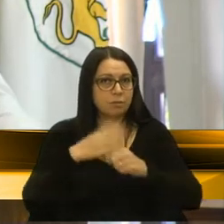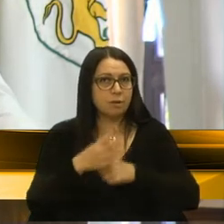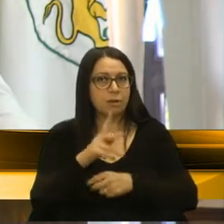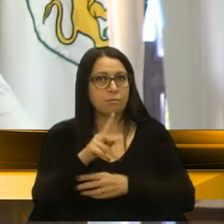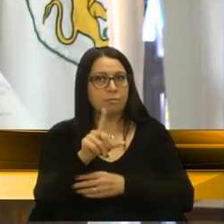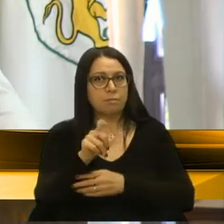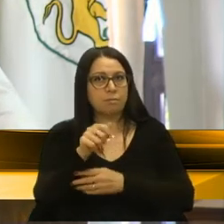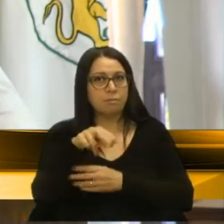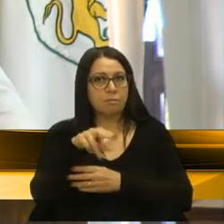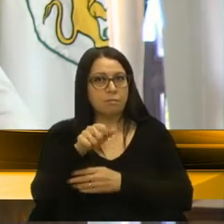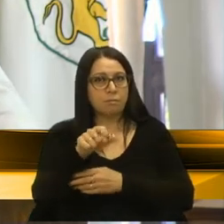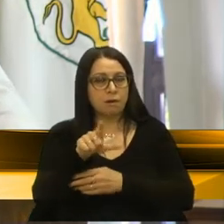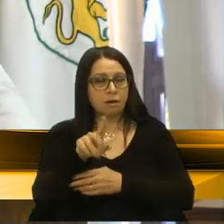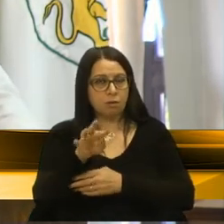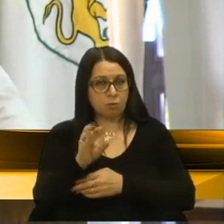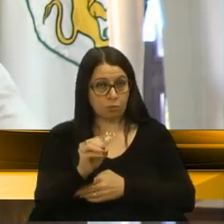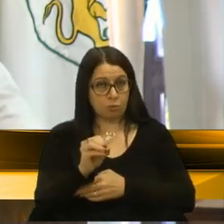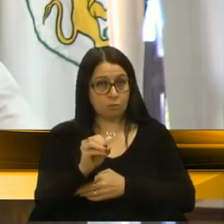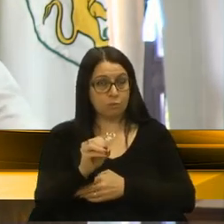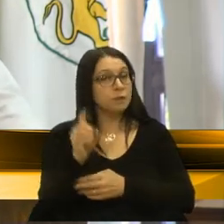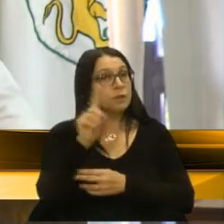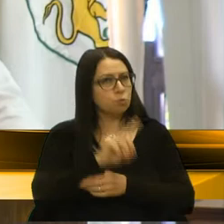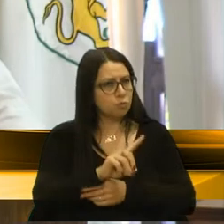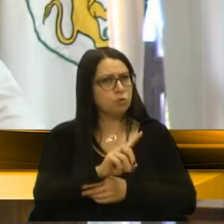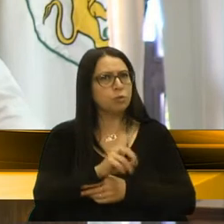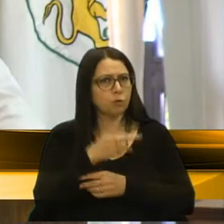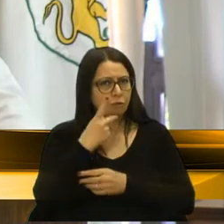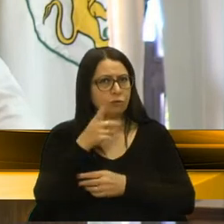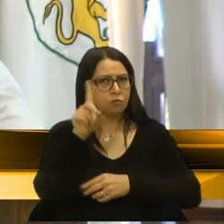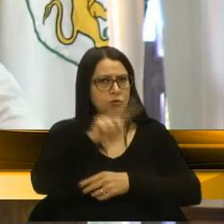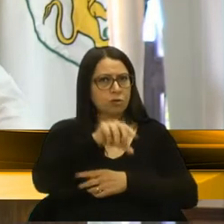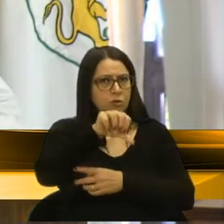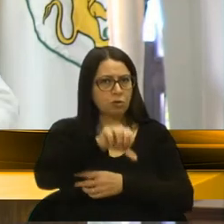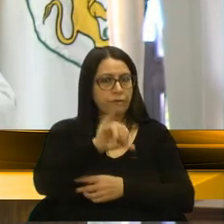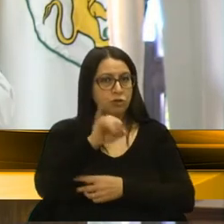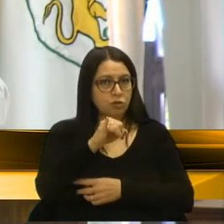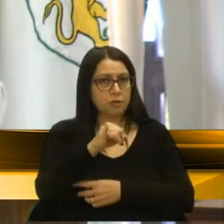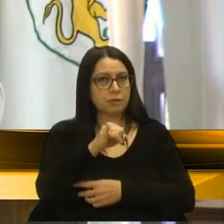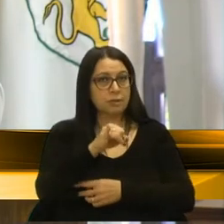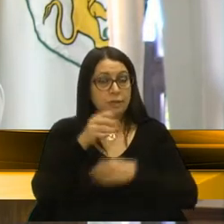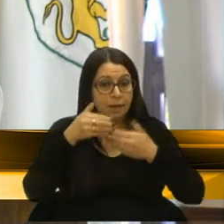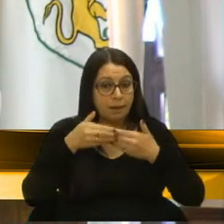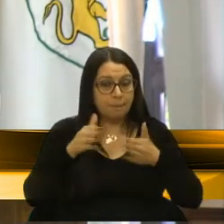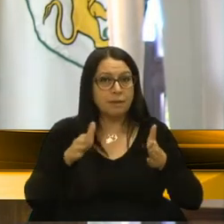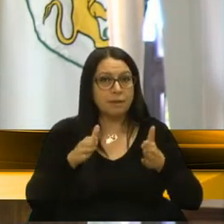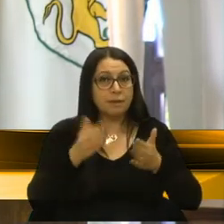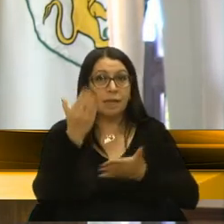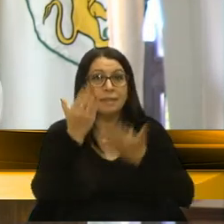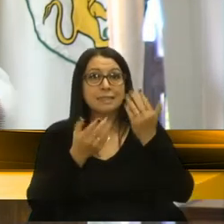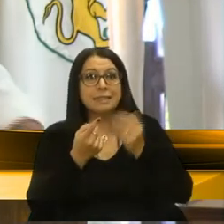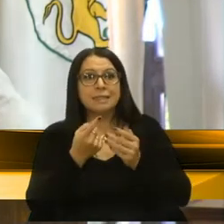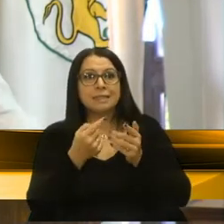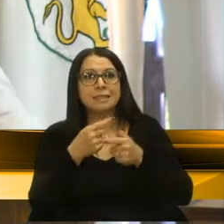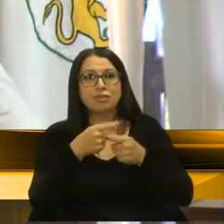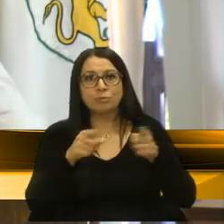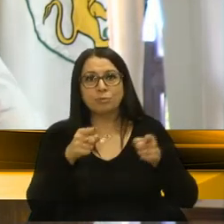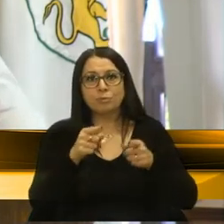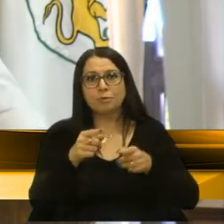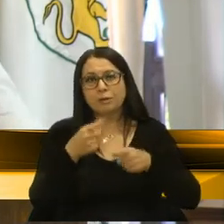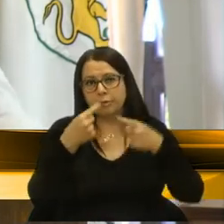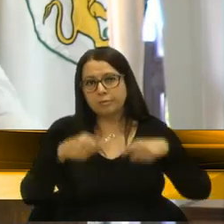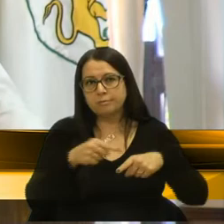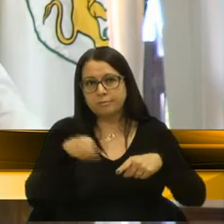Ipiranga, naquele dia eu disse que no dia 9 de janeiro ia ser aberto a licitação, então, para uma